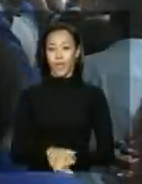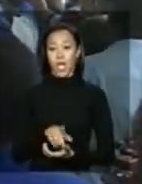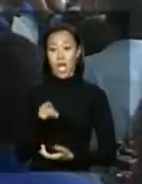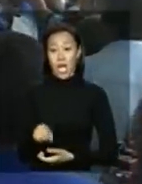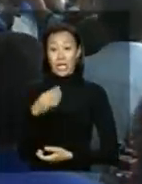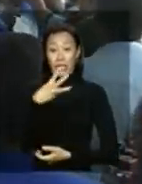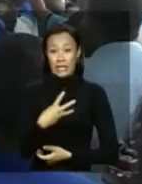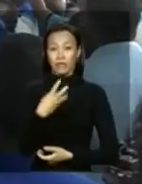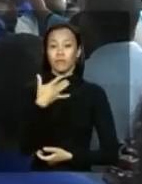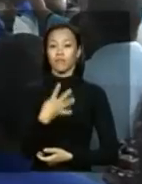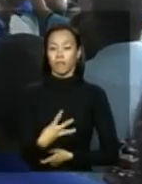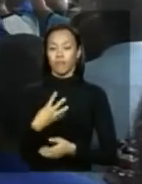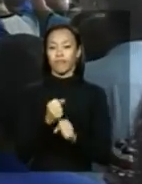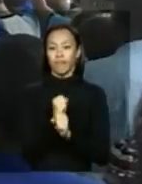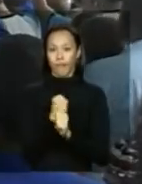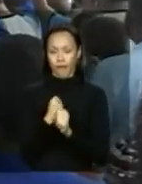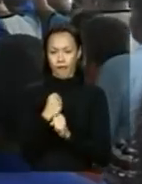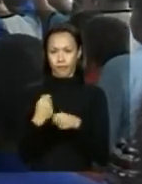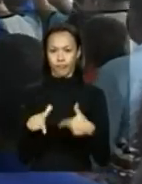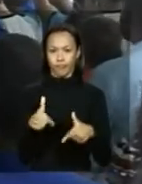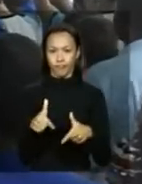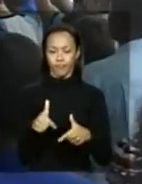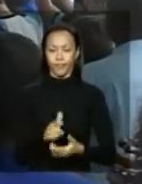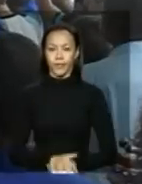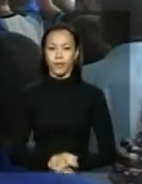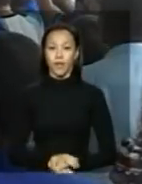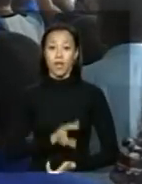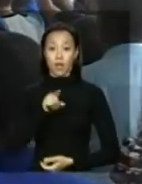34 anos. E aí,